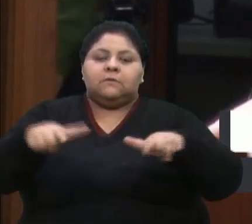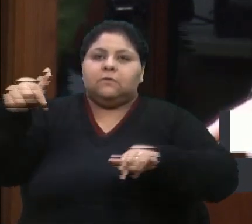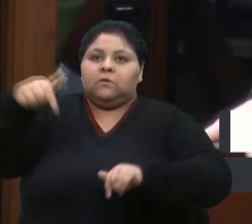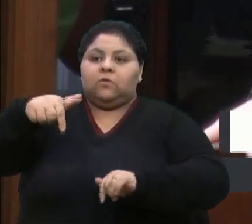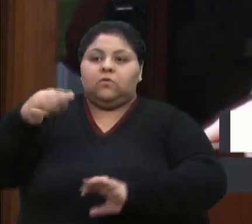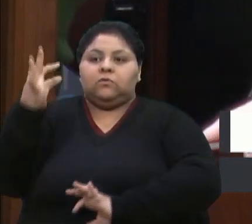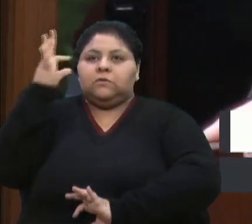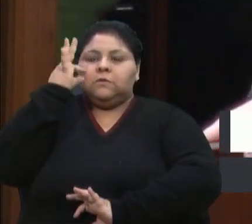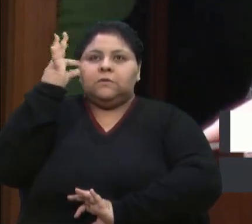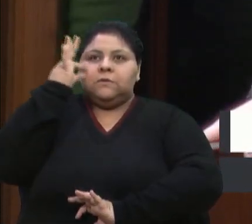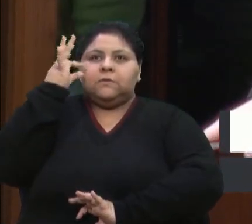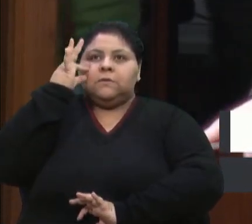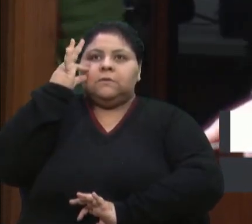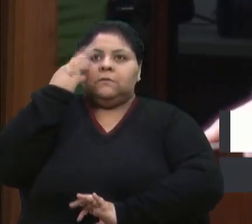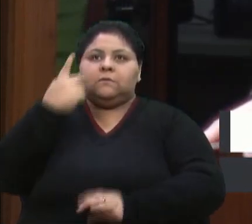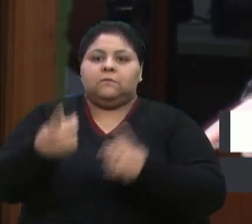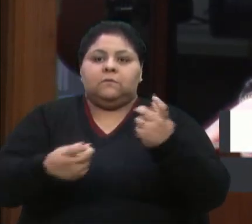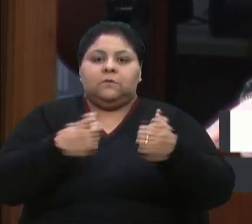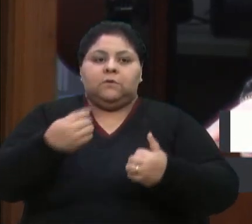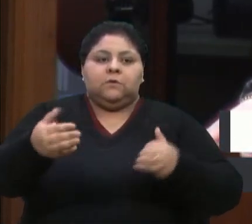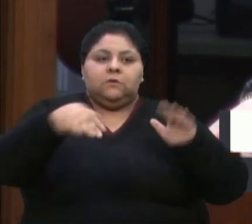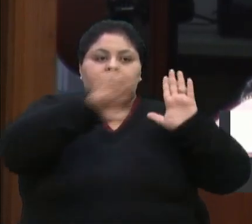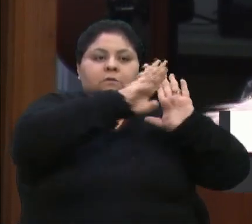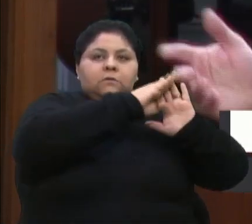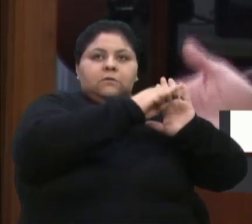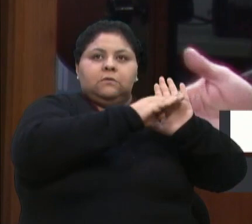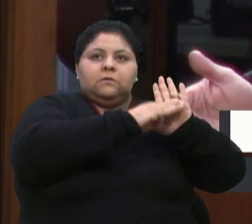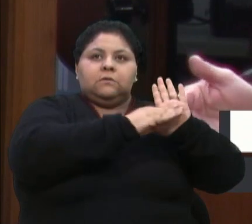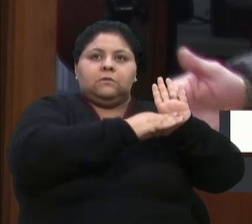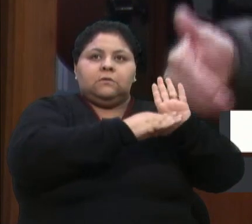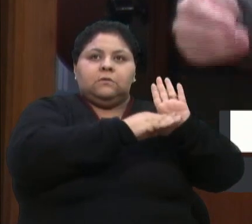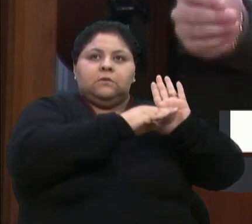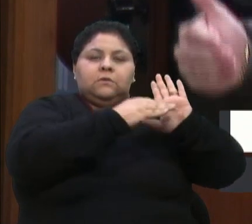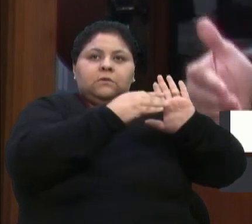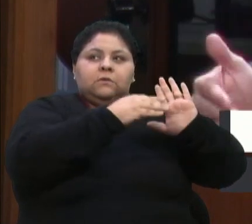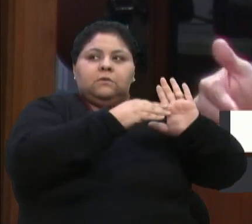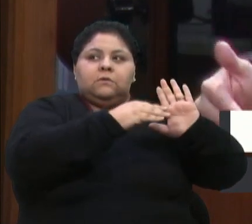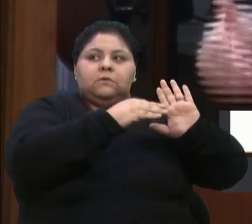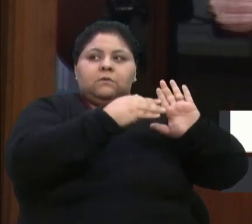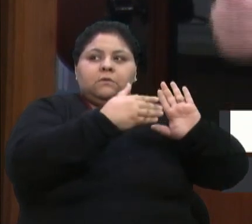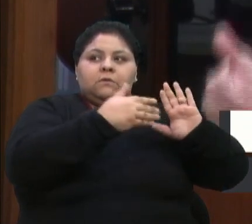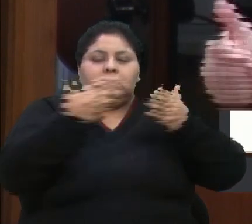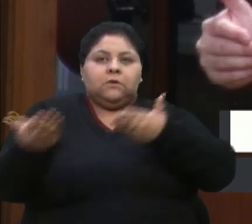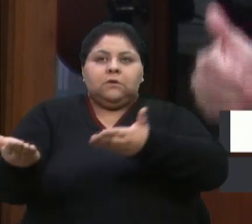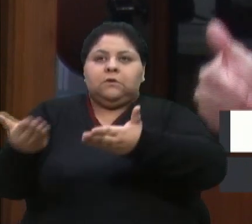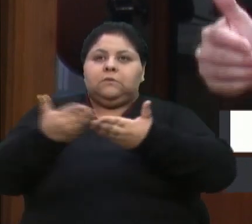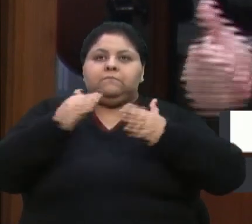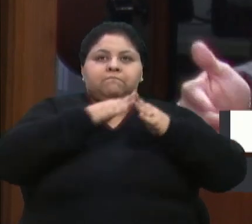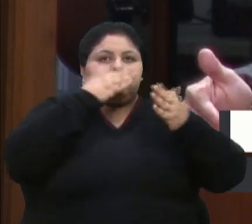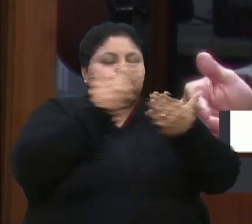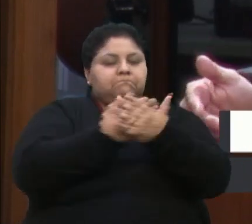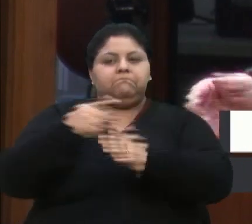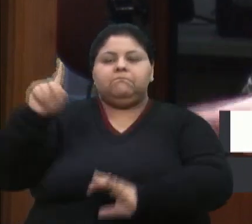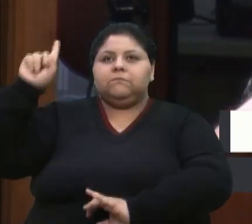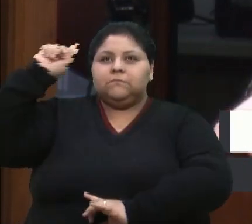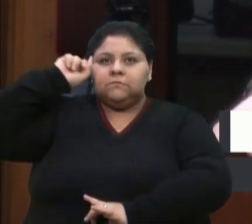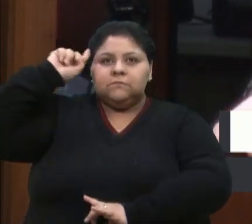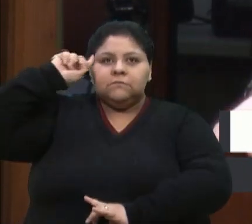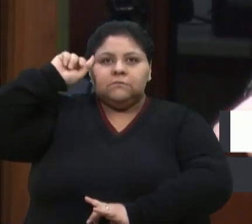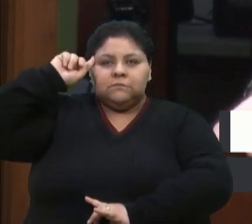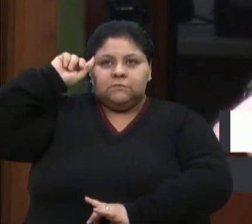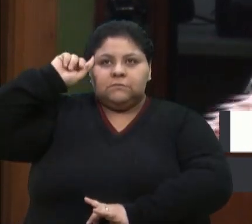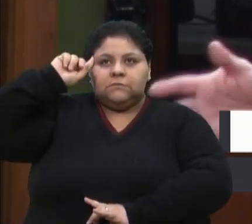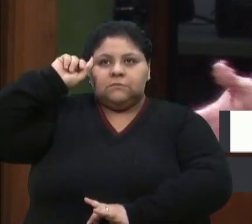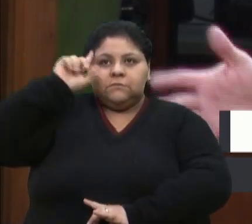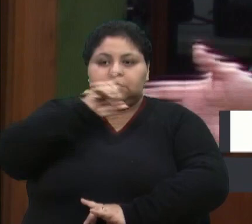presente, que foi estabelecido roteiros para atender as escolas diariamente dentro de cada